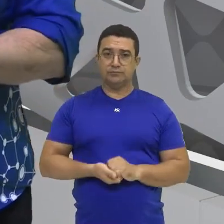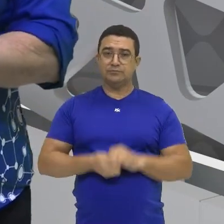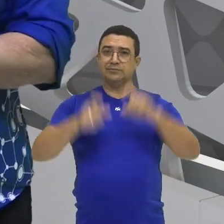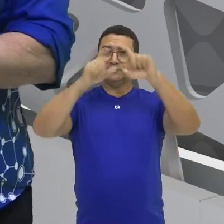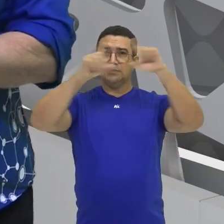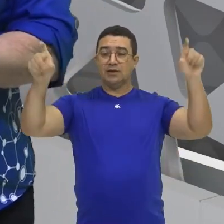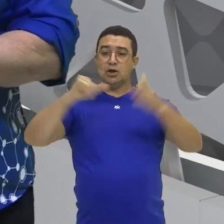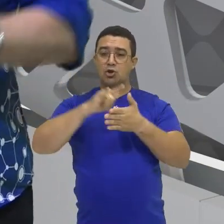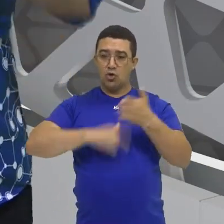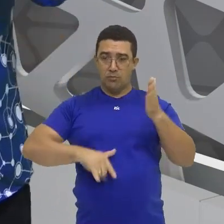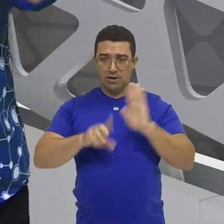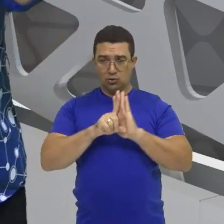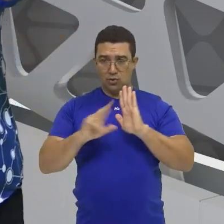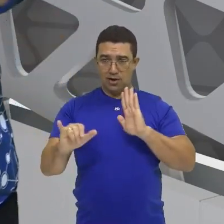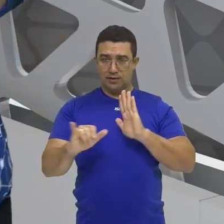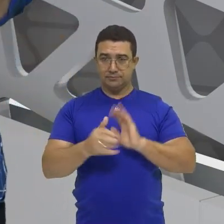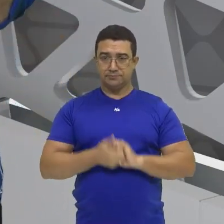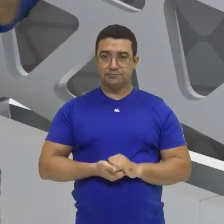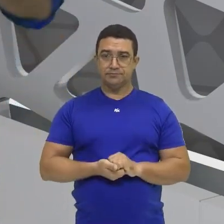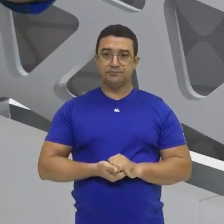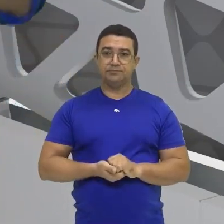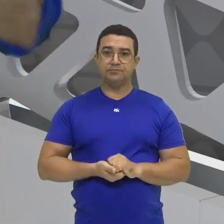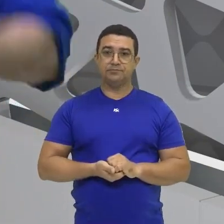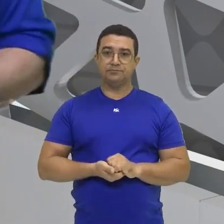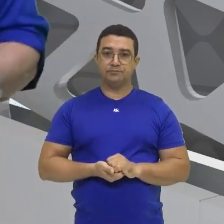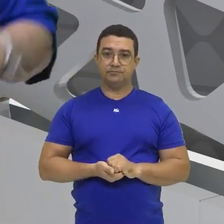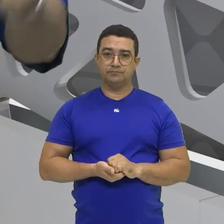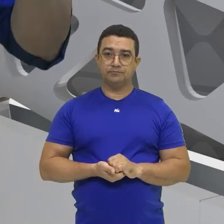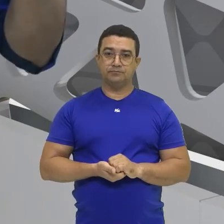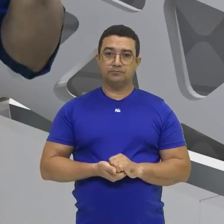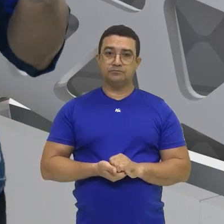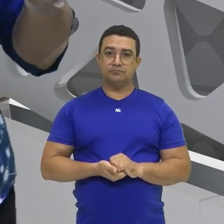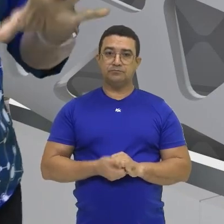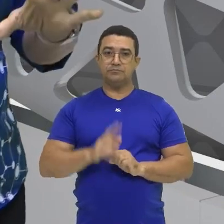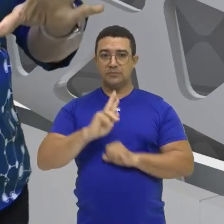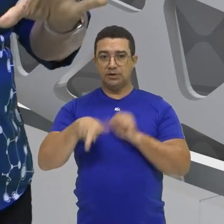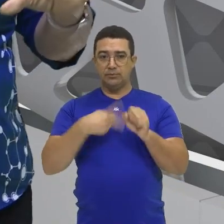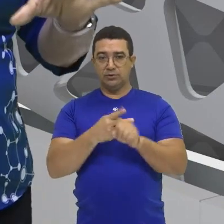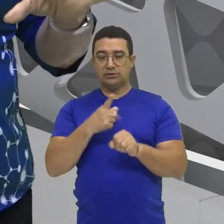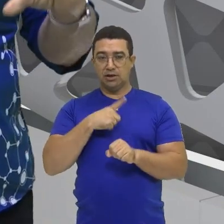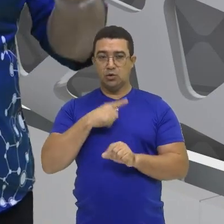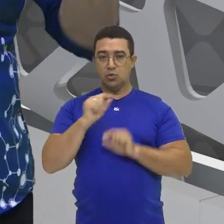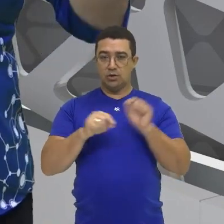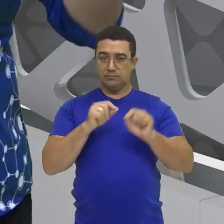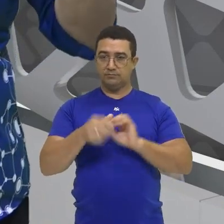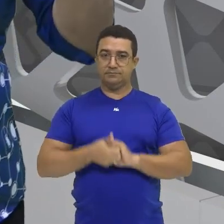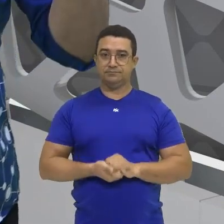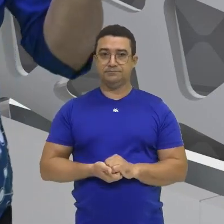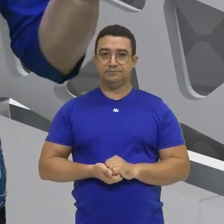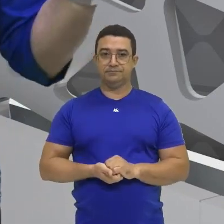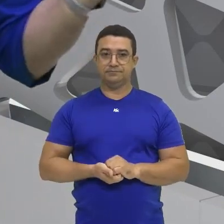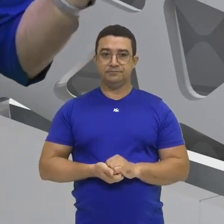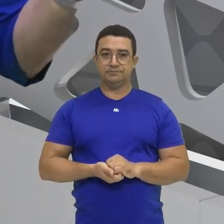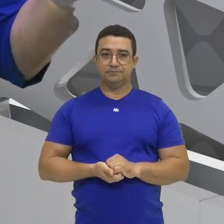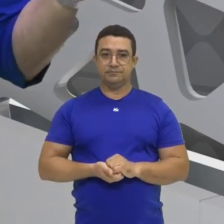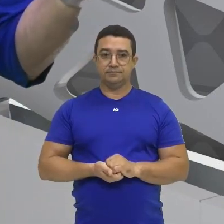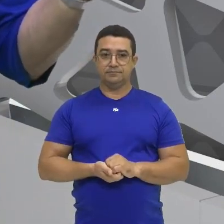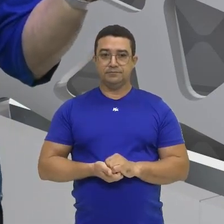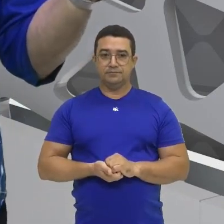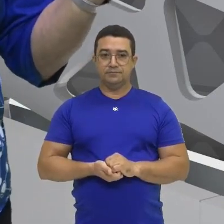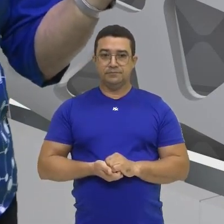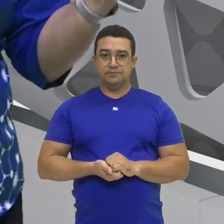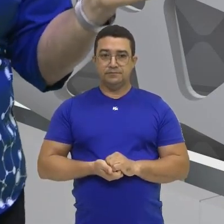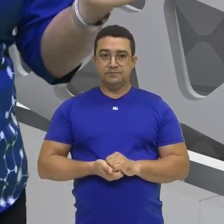do documento legal, essa primeira estrutura. Seguindo, nós temos o quê? Olha aí, tá tão pequenininho, não dá